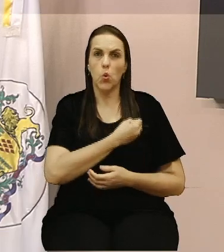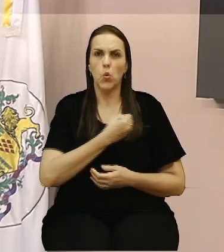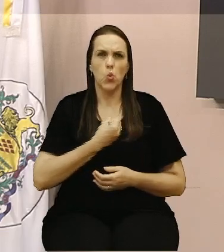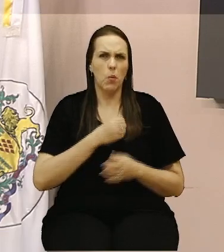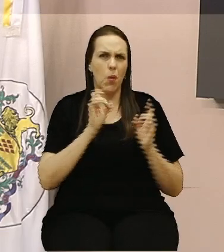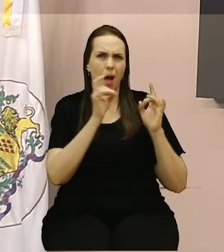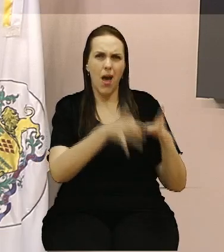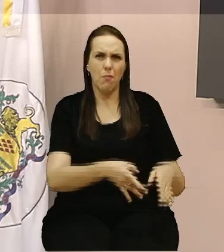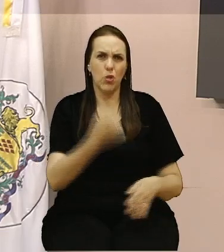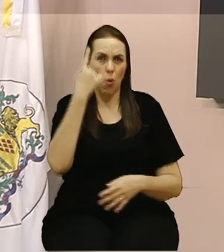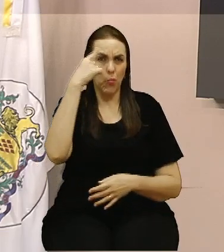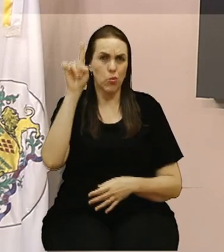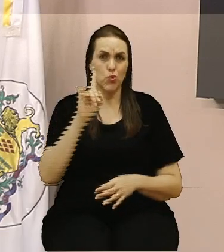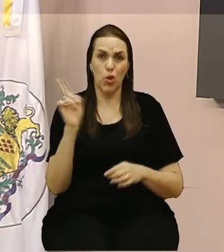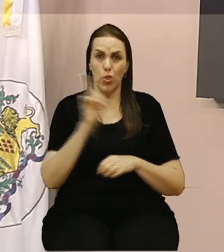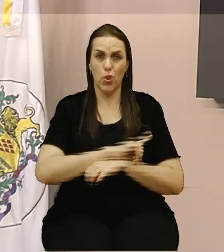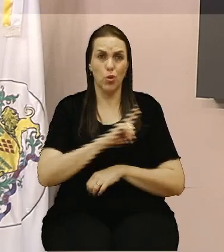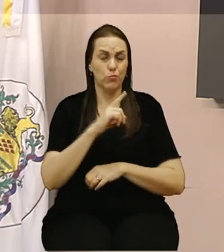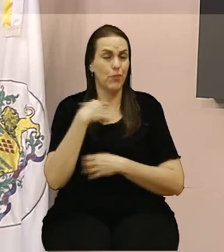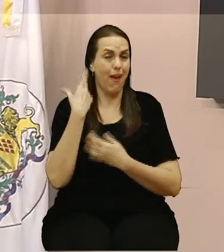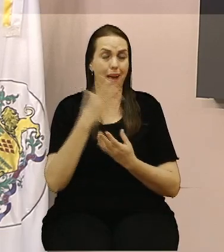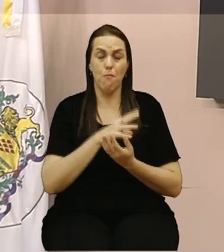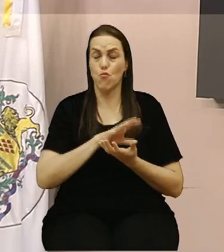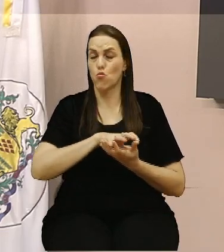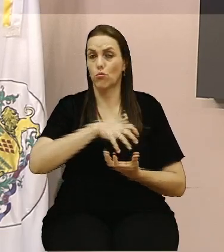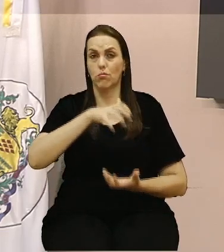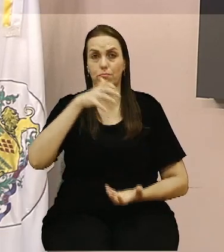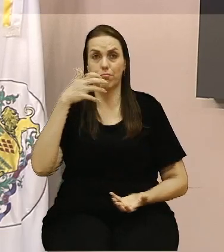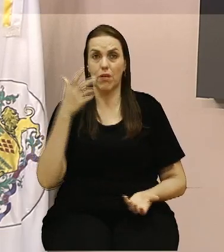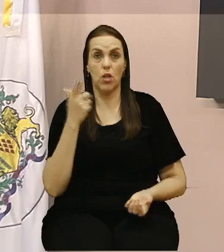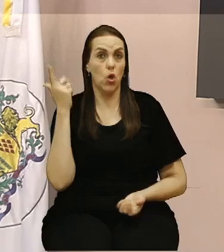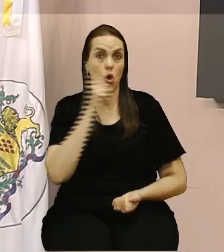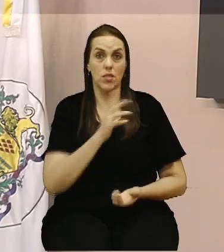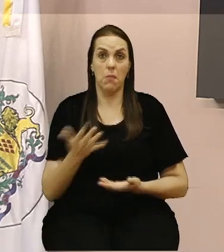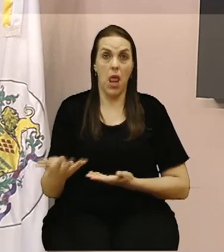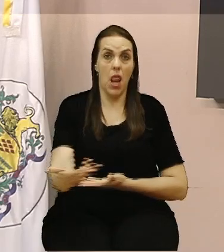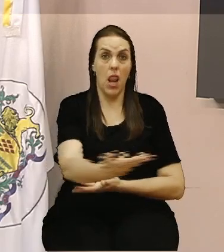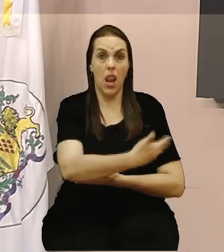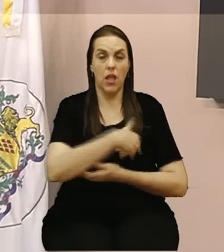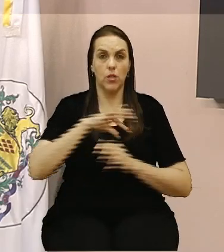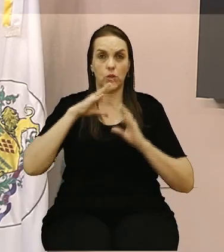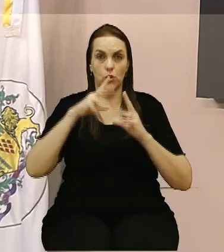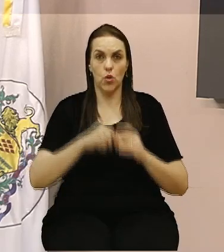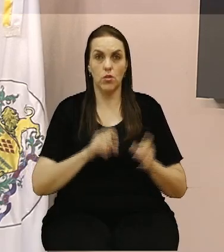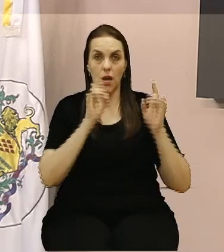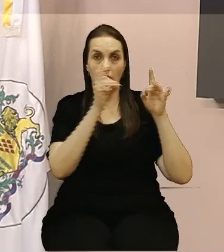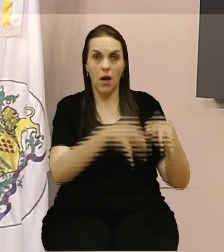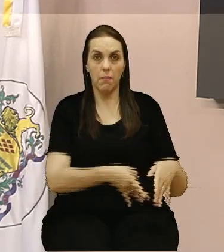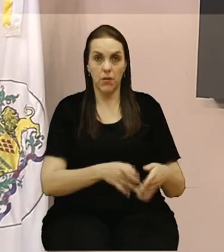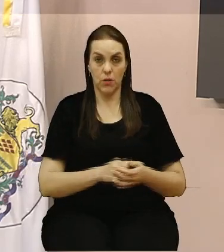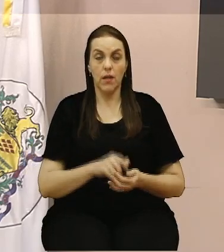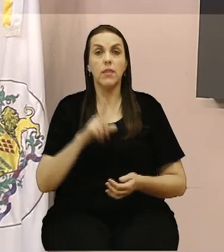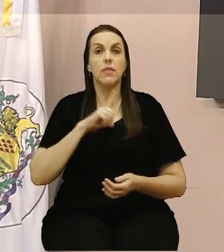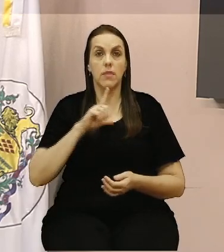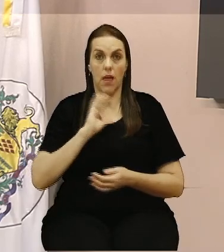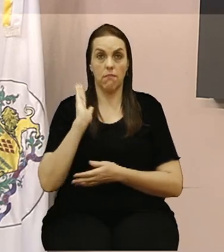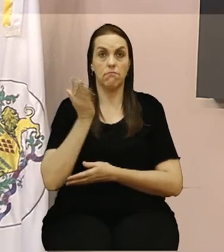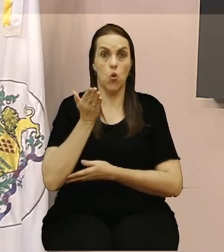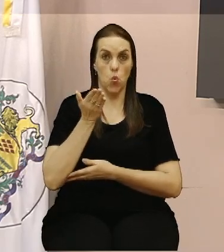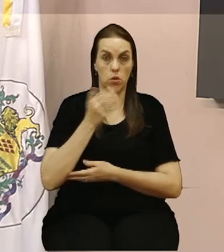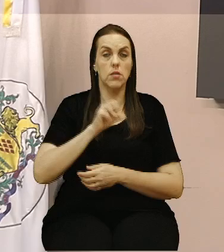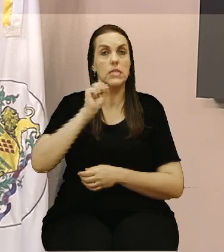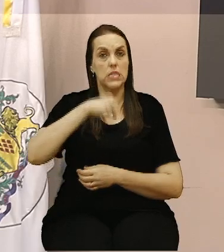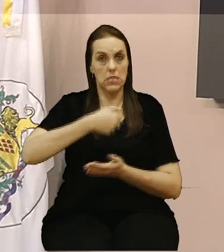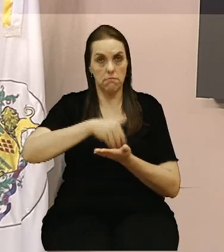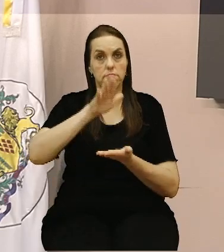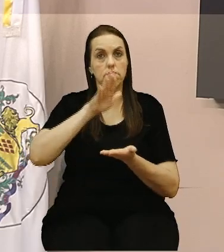dia é enorme, nós não temos como recolher todos os animais abandonados. A gente tem como autuar quem abandona e